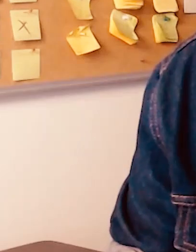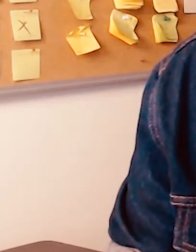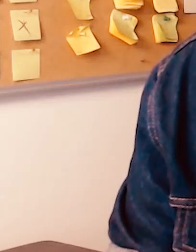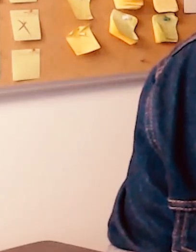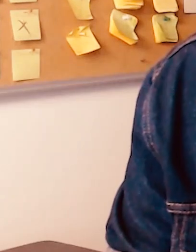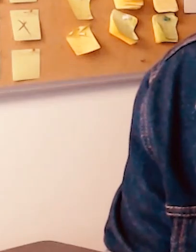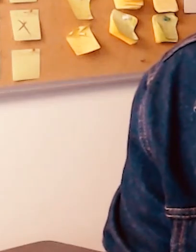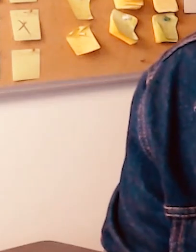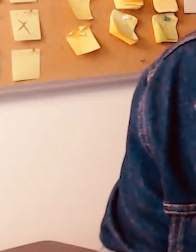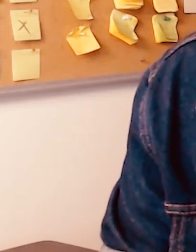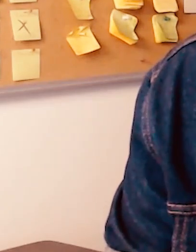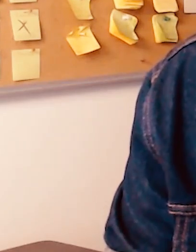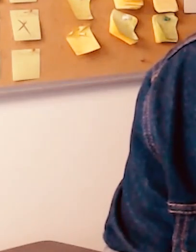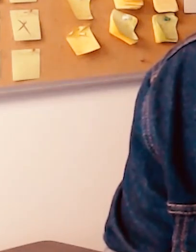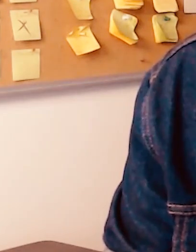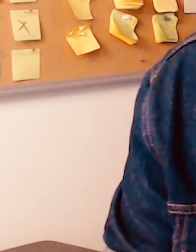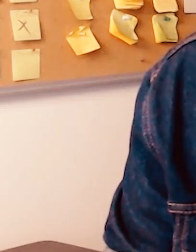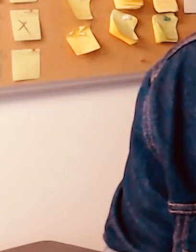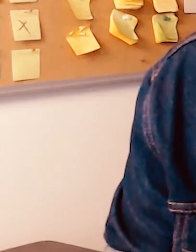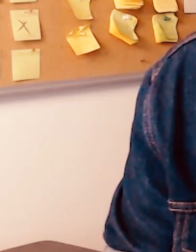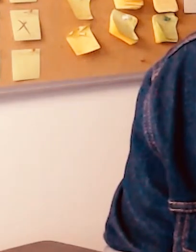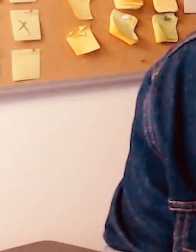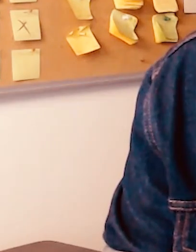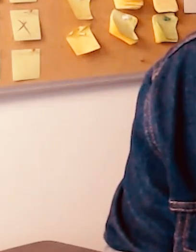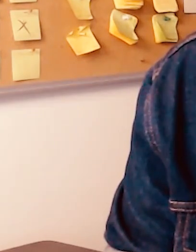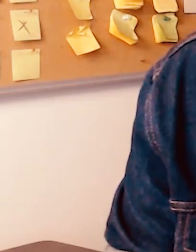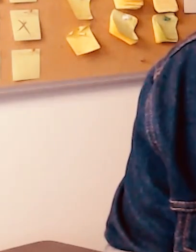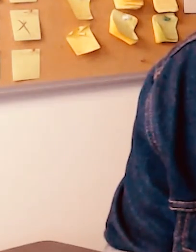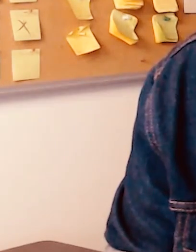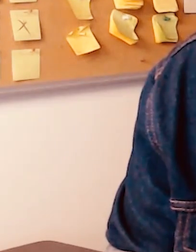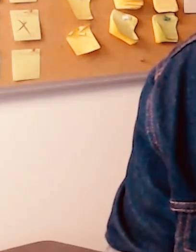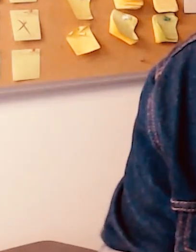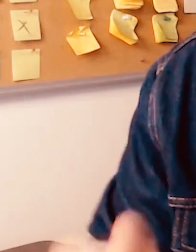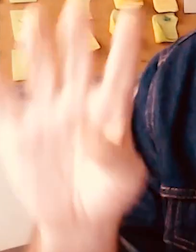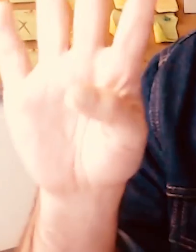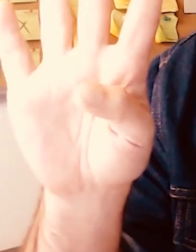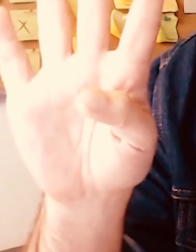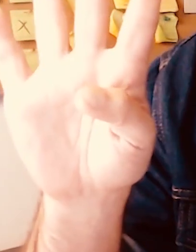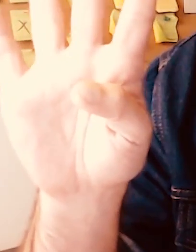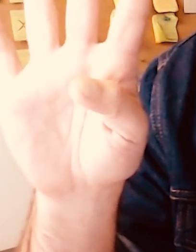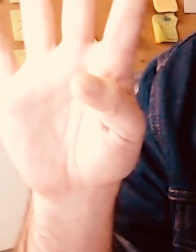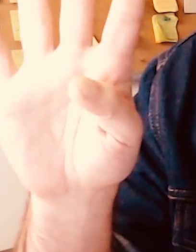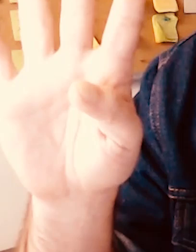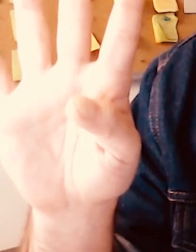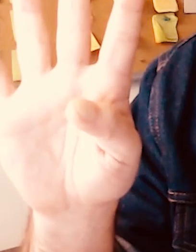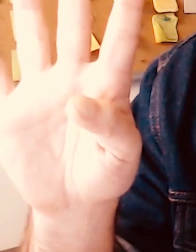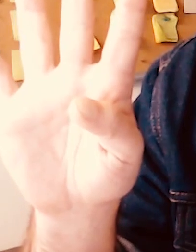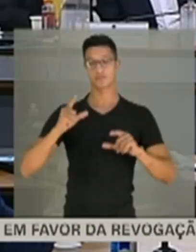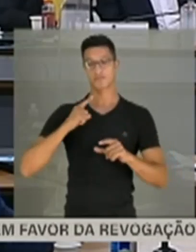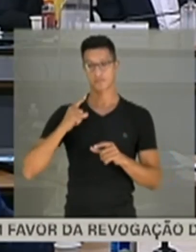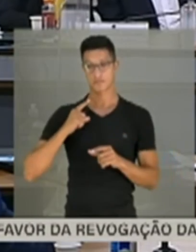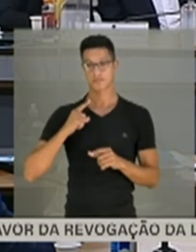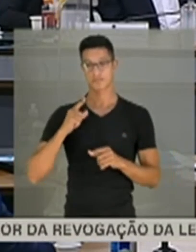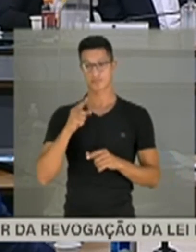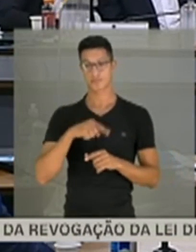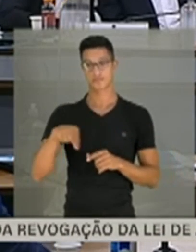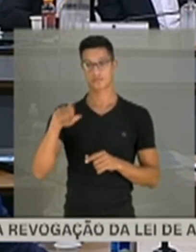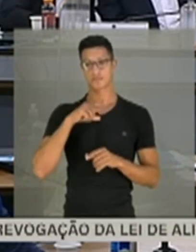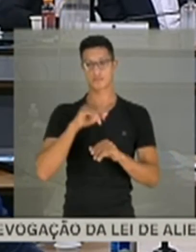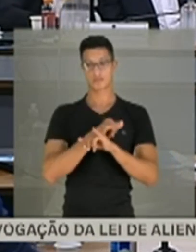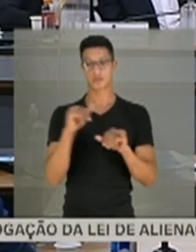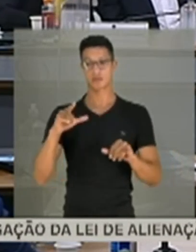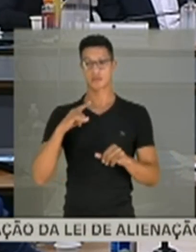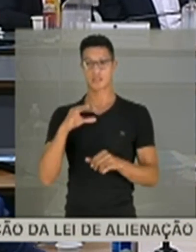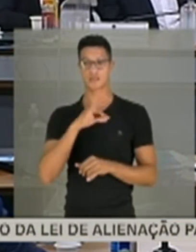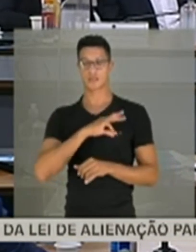cara até que é humilde, apesar de participar de esquemas milionários. Vive só com uns 4 mil por mês. Vossa Senhoria declara